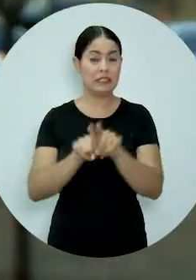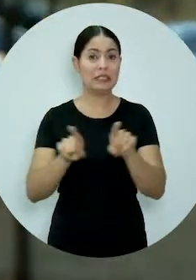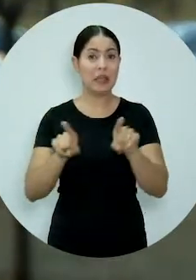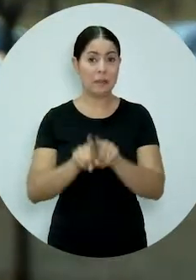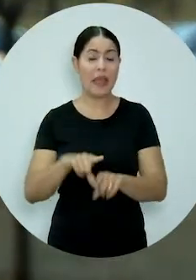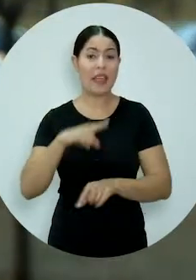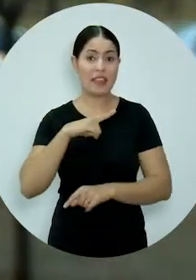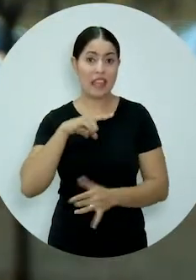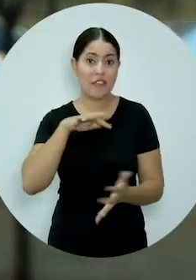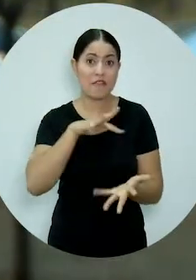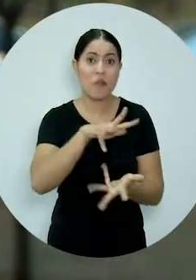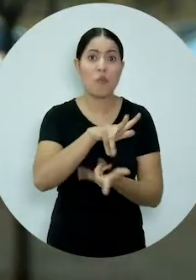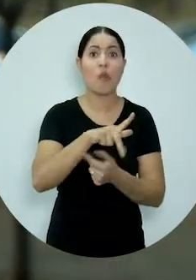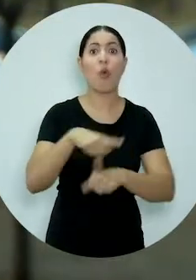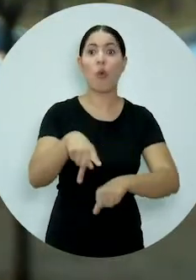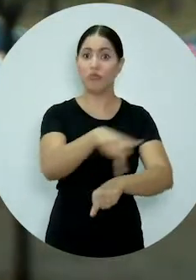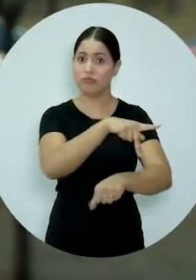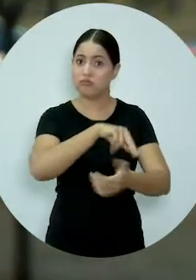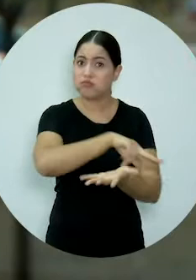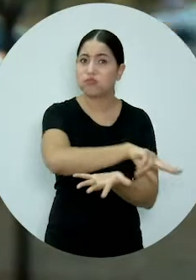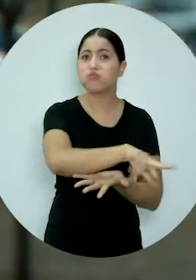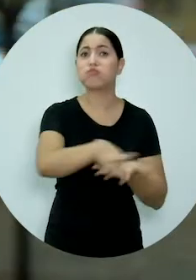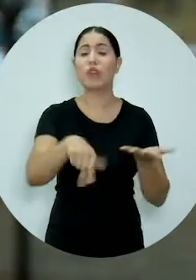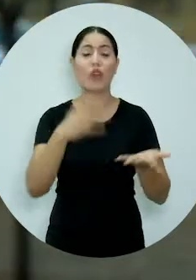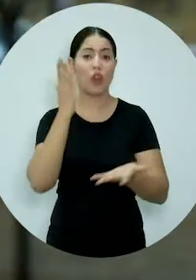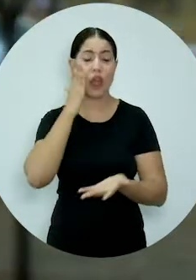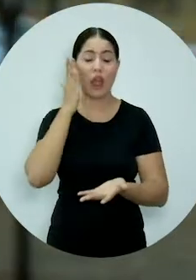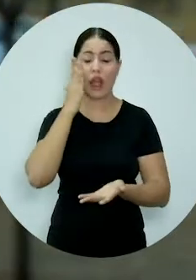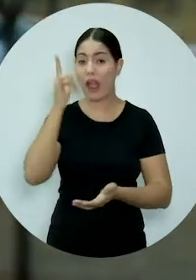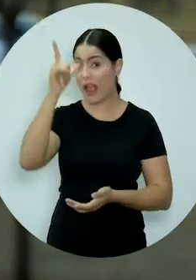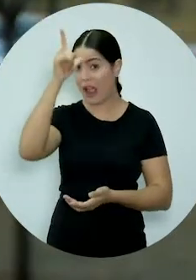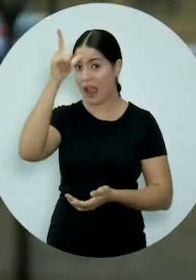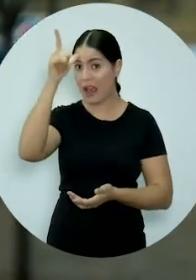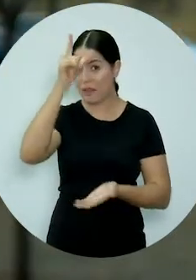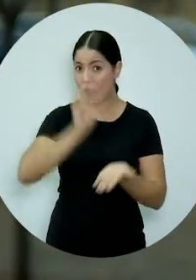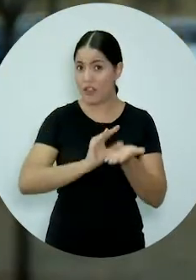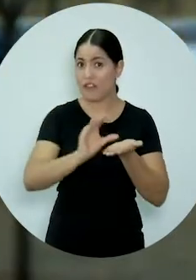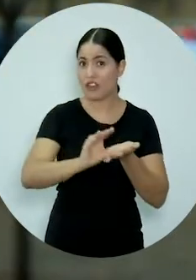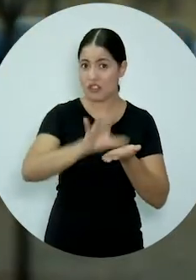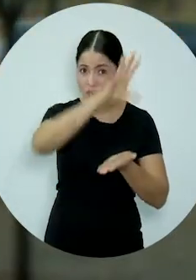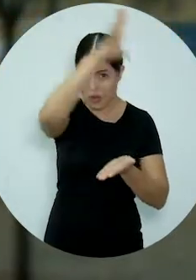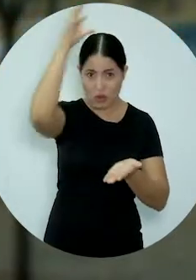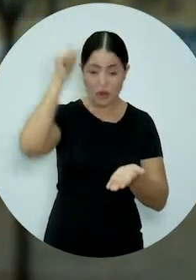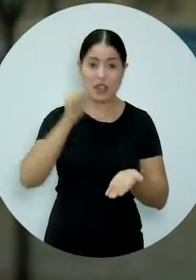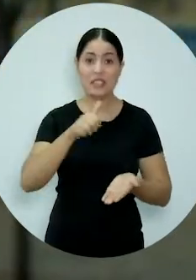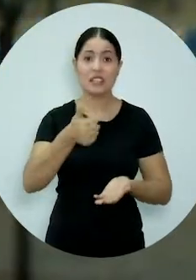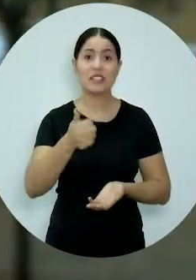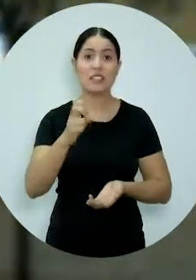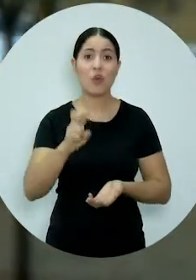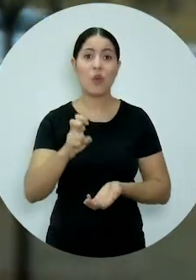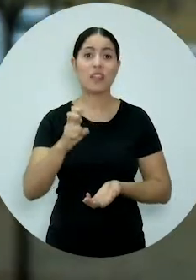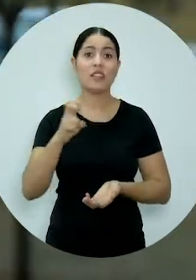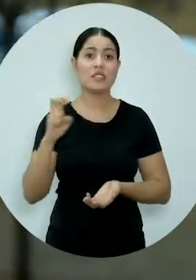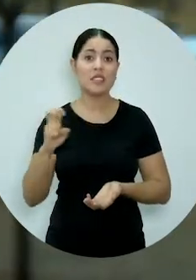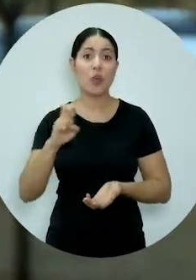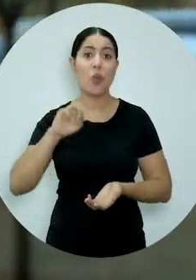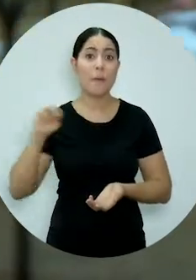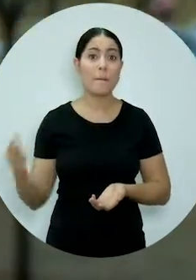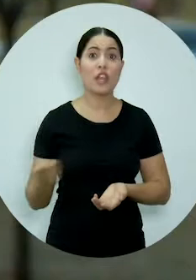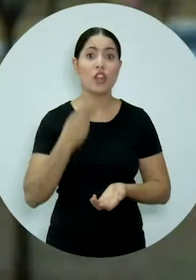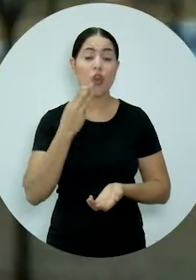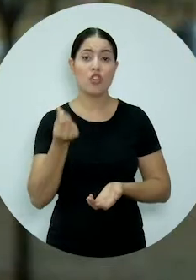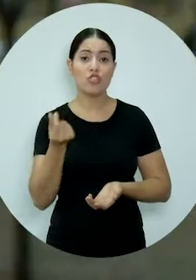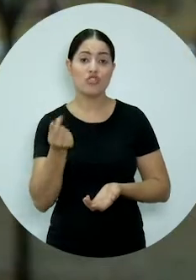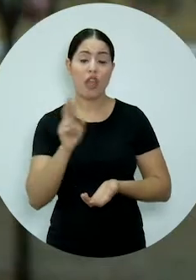também repercutiu internacionalmente, o que levou a Alemanha a suspender um investimento de 155 milhões